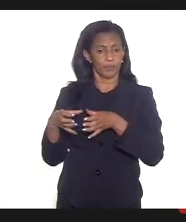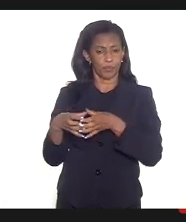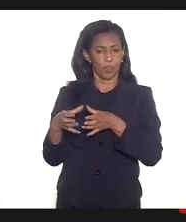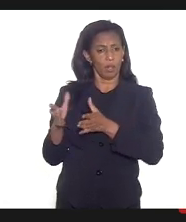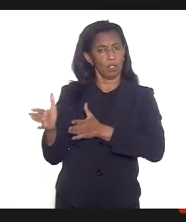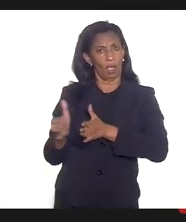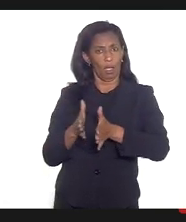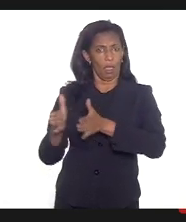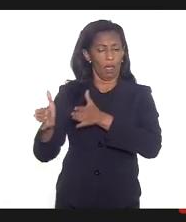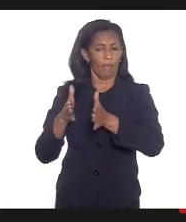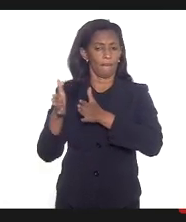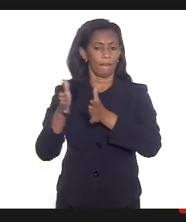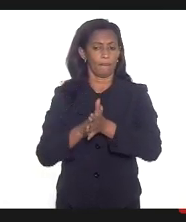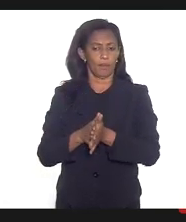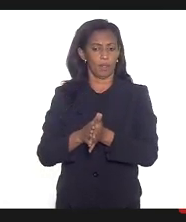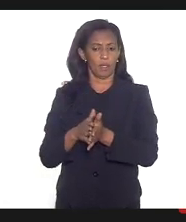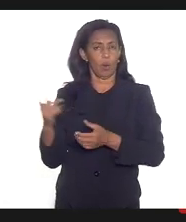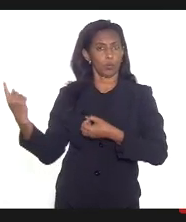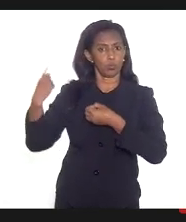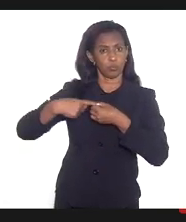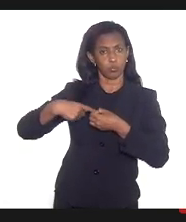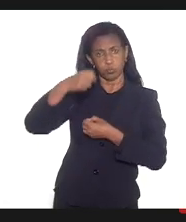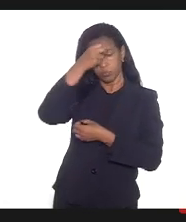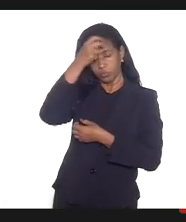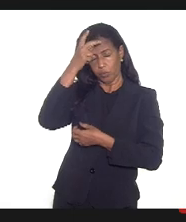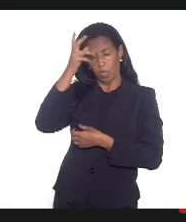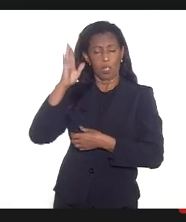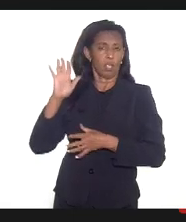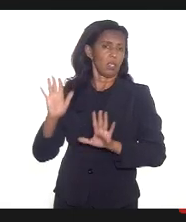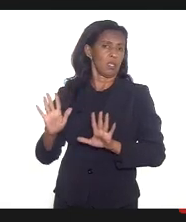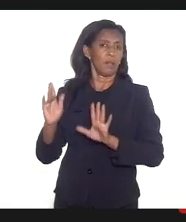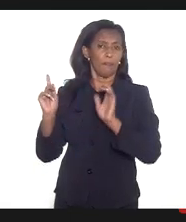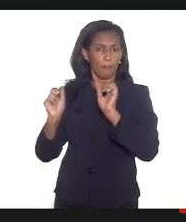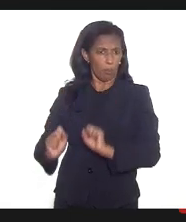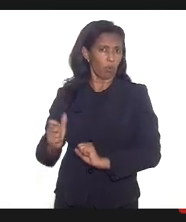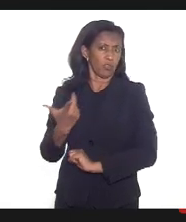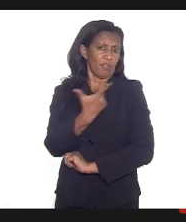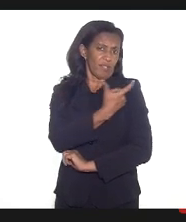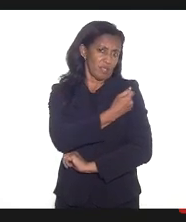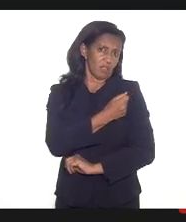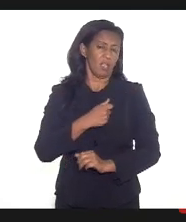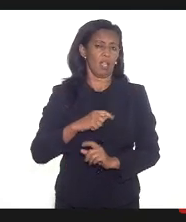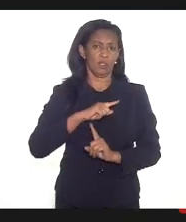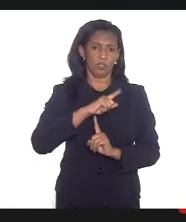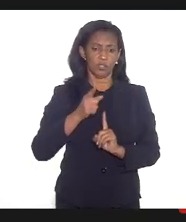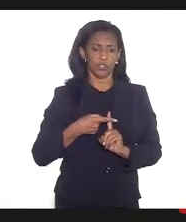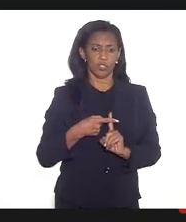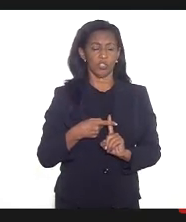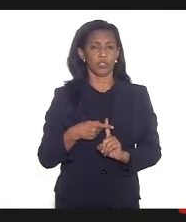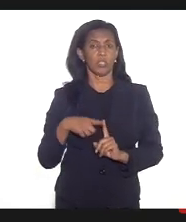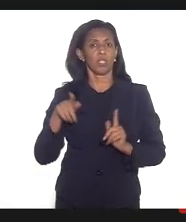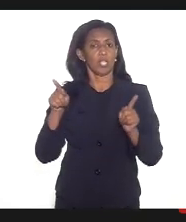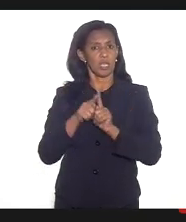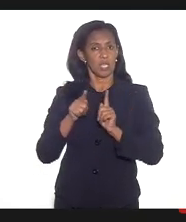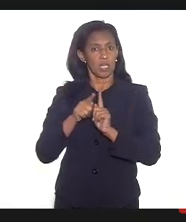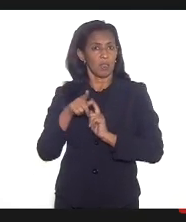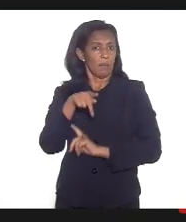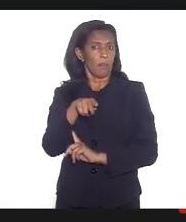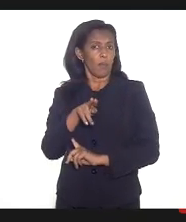e alguns municípios como decisão independente vacinando as gestantes e puérperas